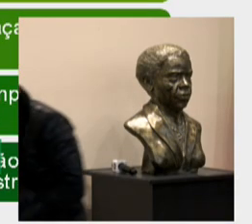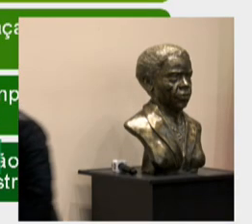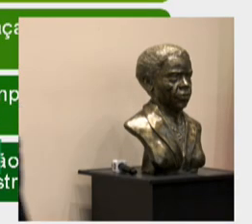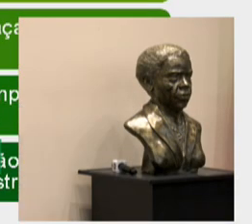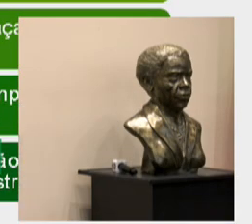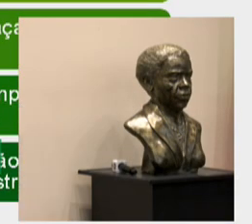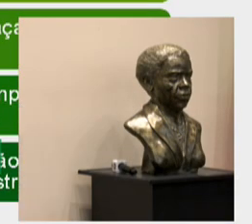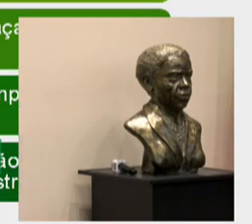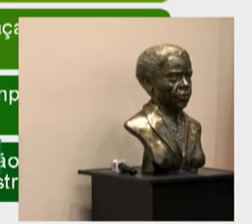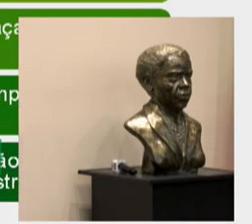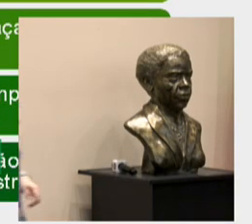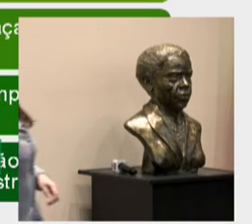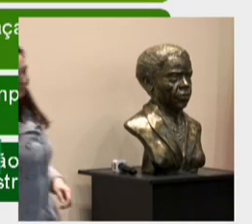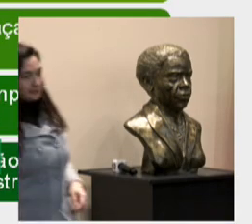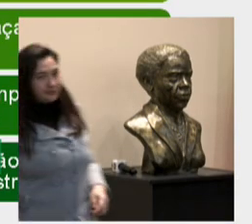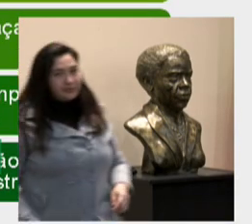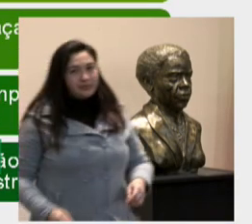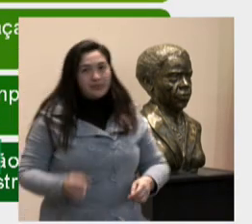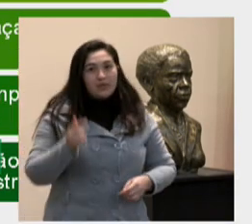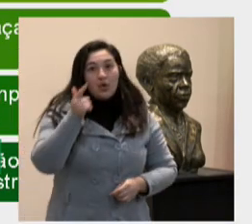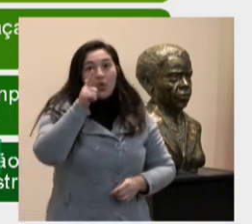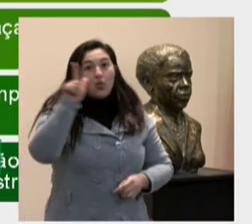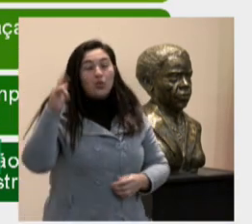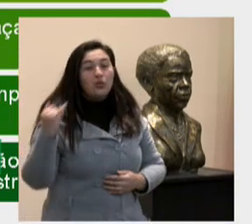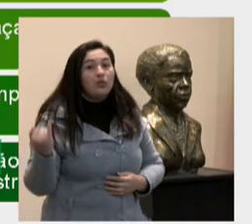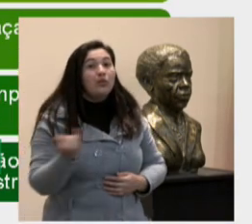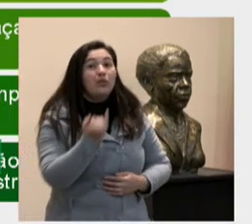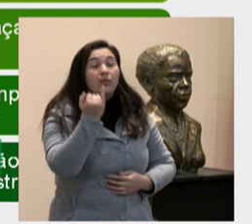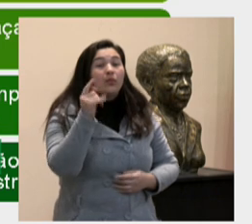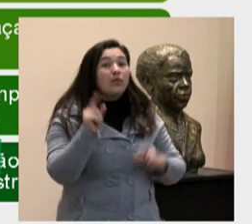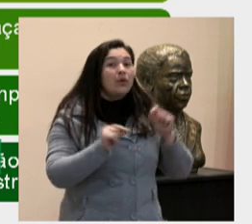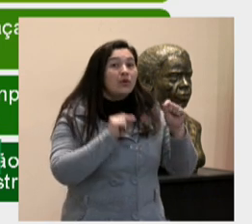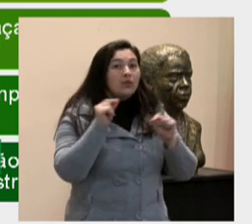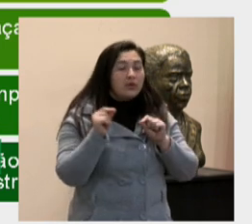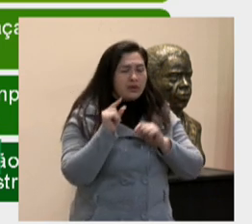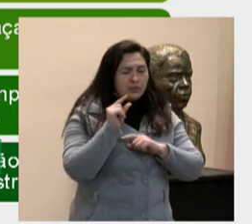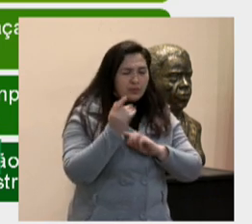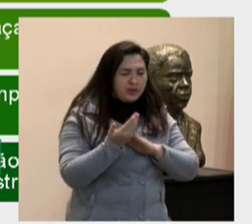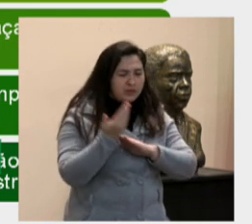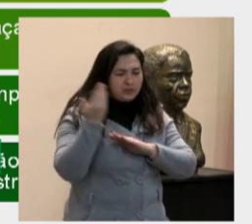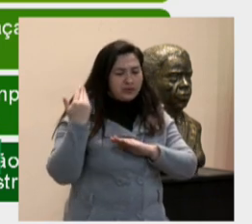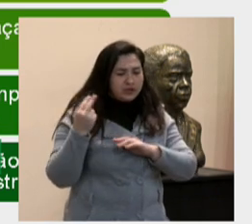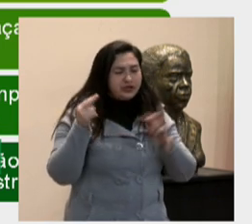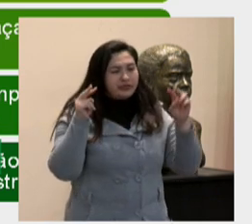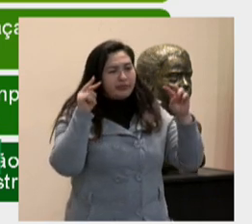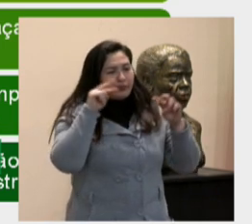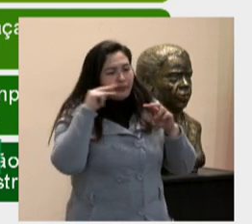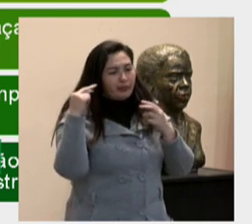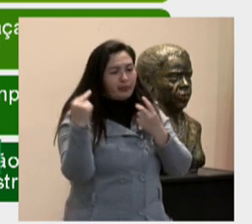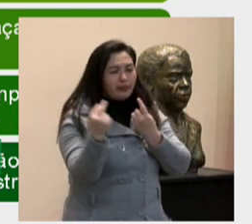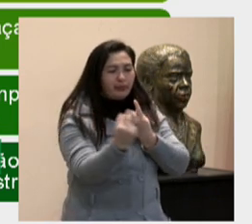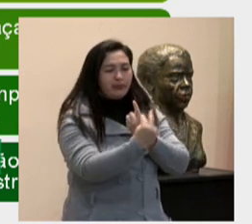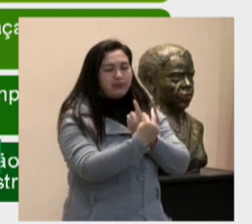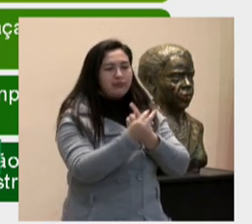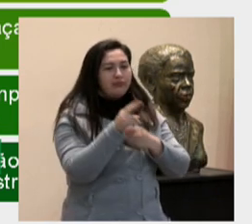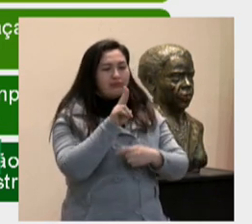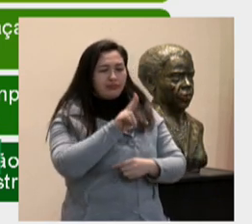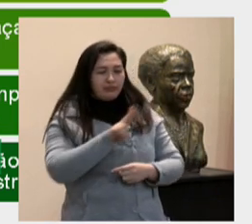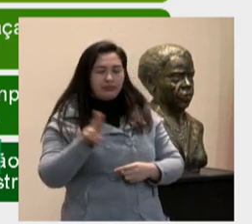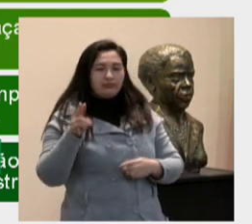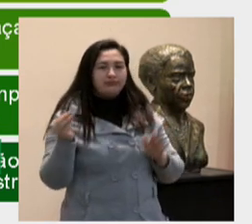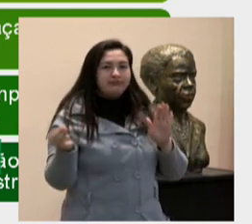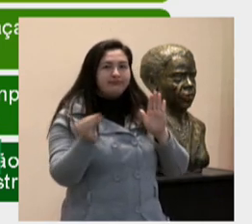é aquilo que eu falava antes, né? A visibilidade pela nomeação,